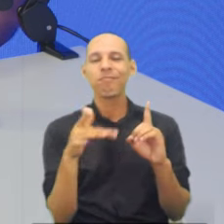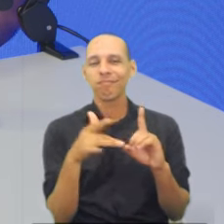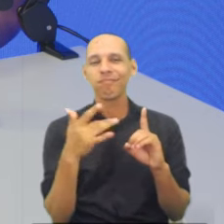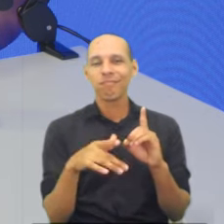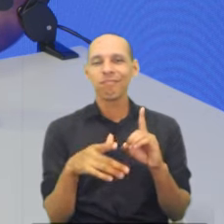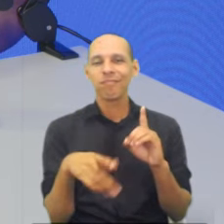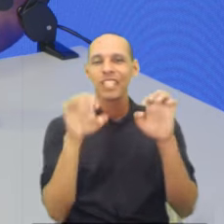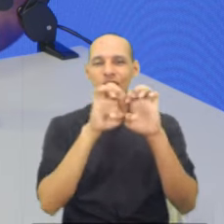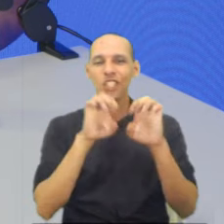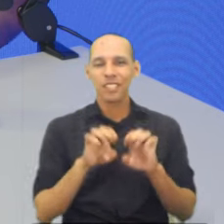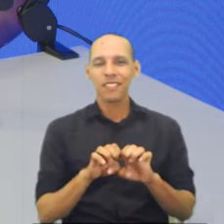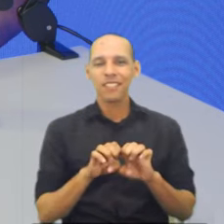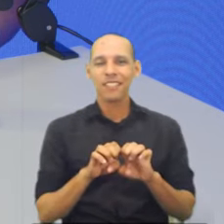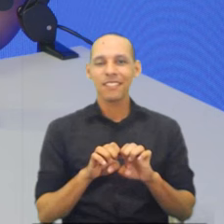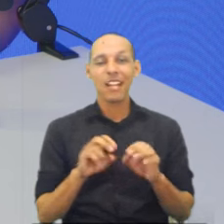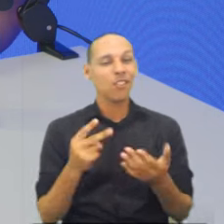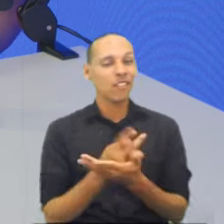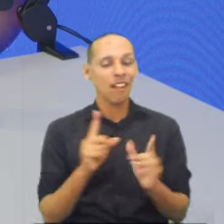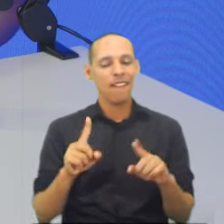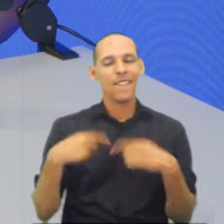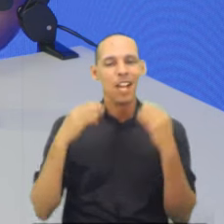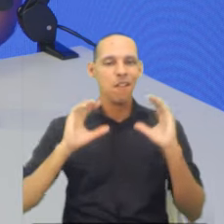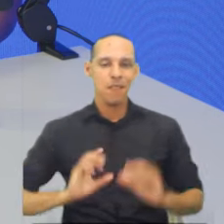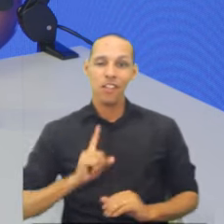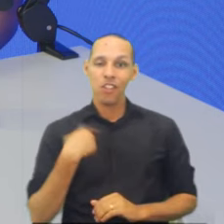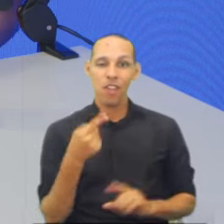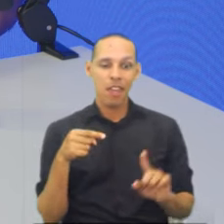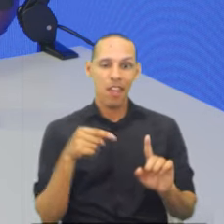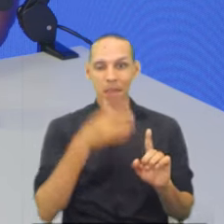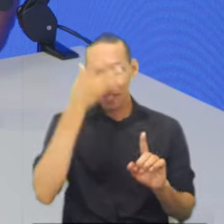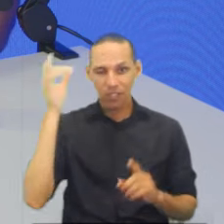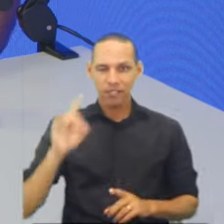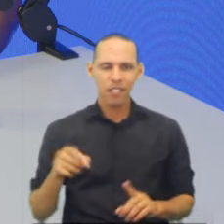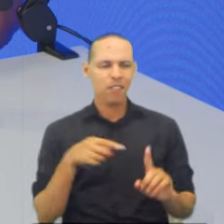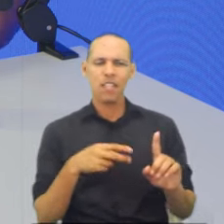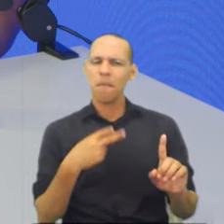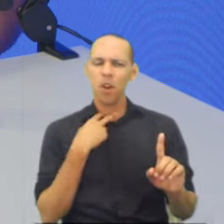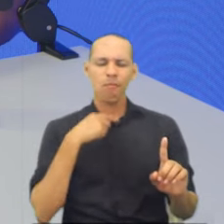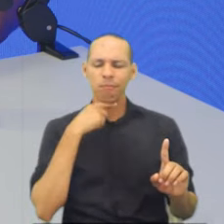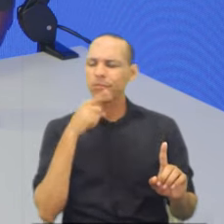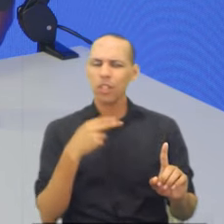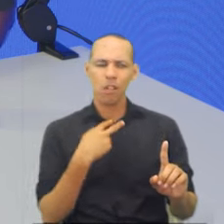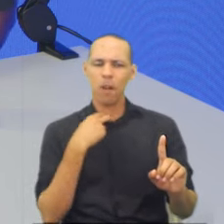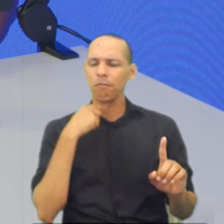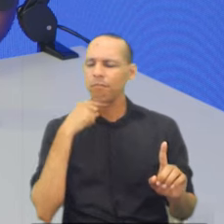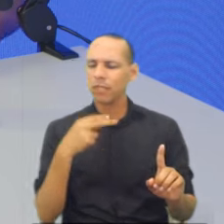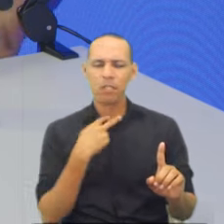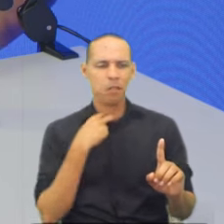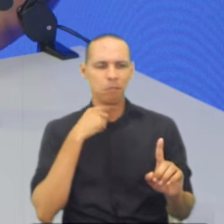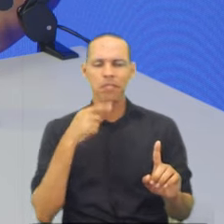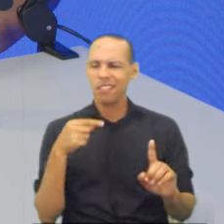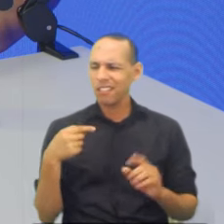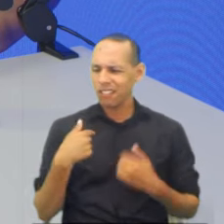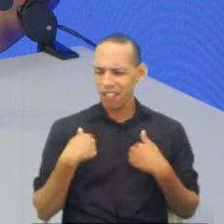consequências do capacitismo estrutural no nosso comportamento então a pessoa com deficiência passa a vida escutando você não pode você não consegue como ela vai